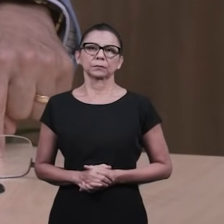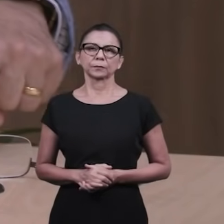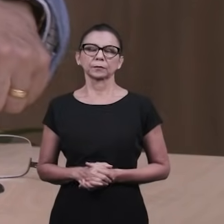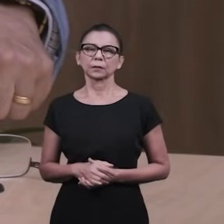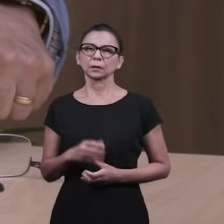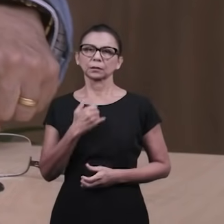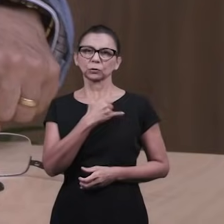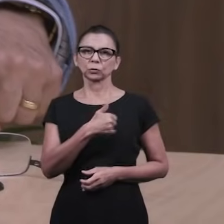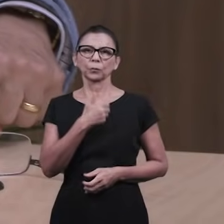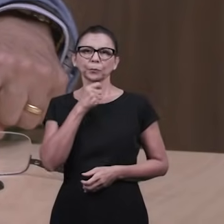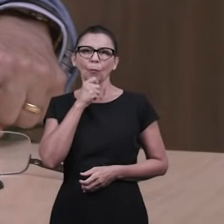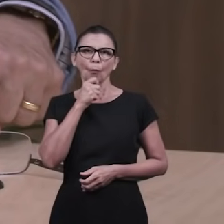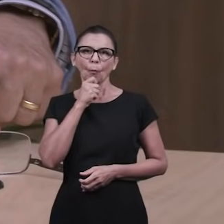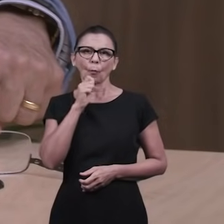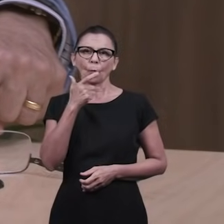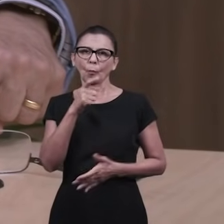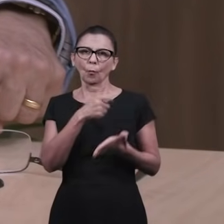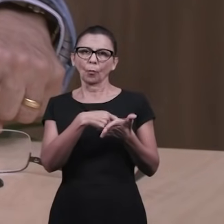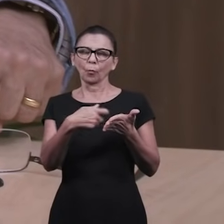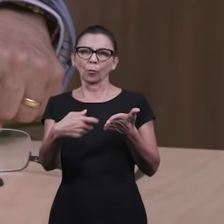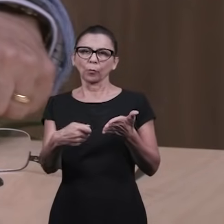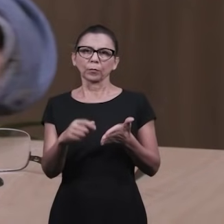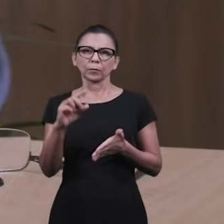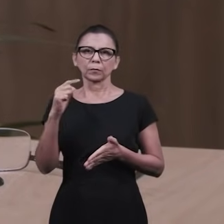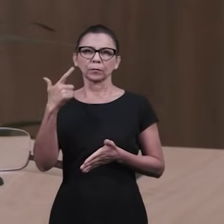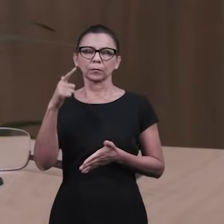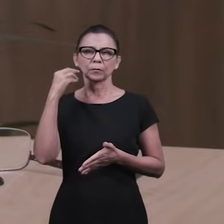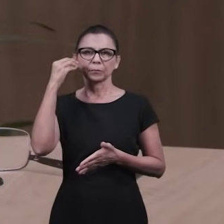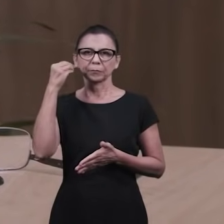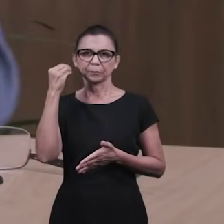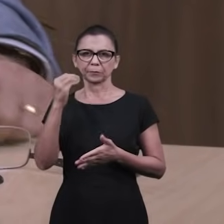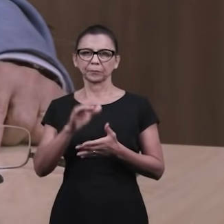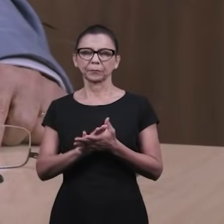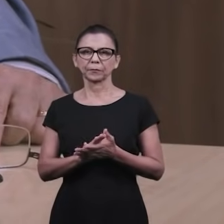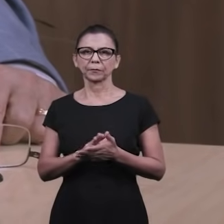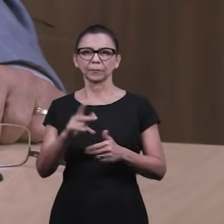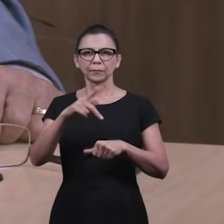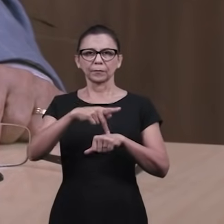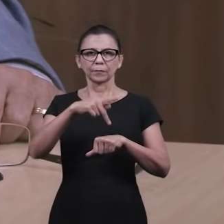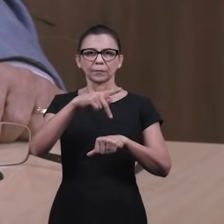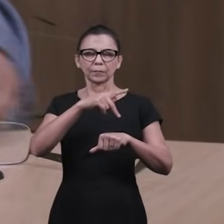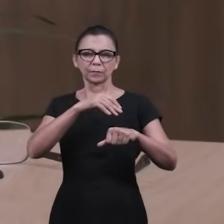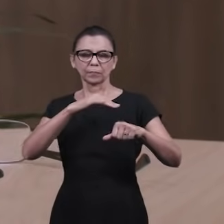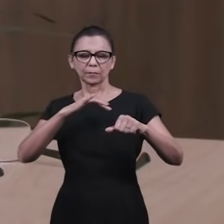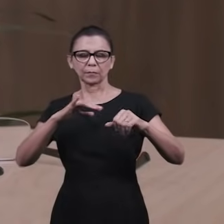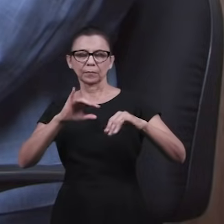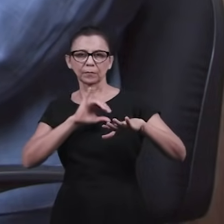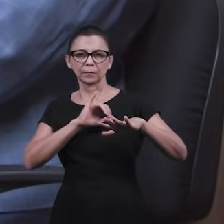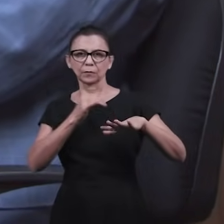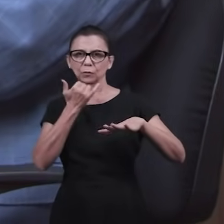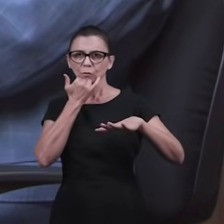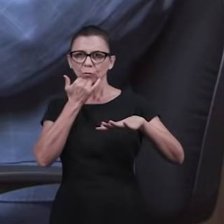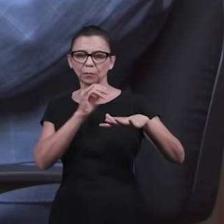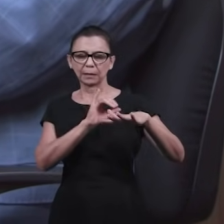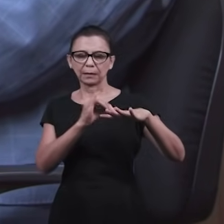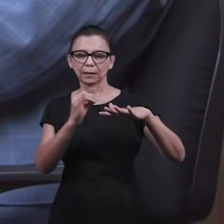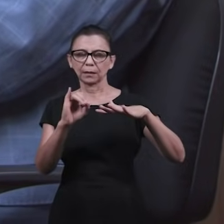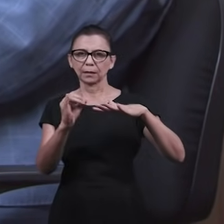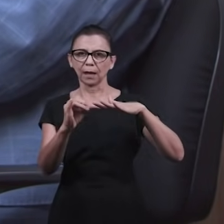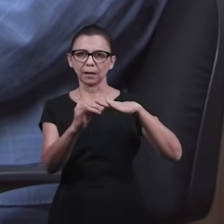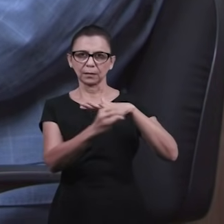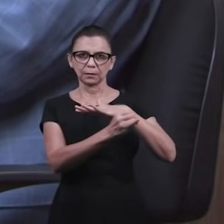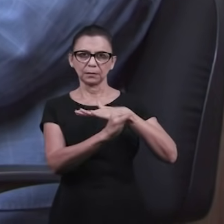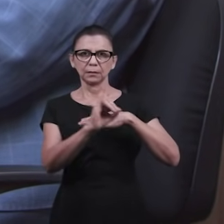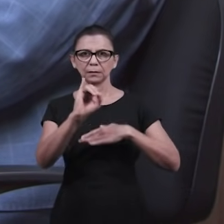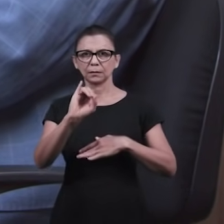ainda, João não tinha tido a experiência ainda de Pátimos. Quando lá em Pátimos, quando